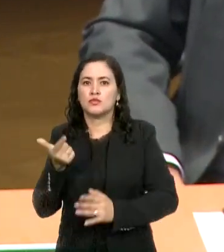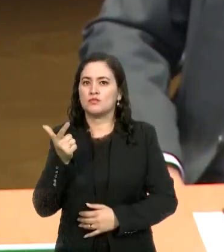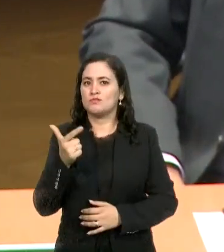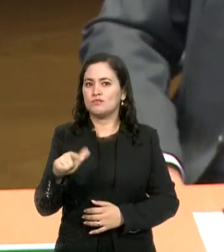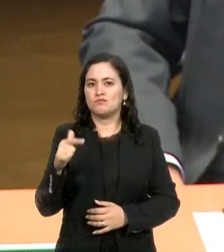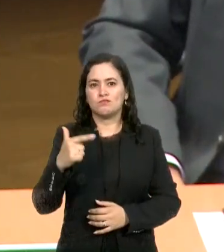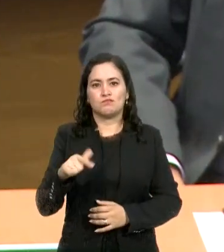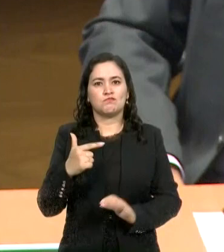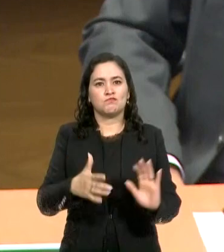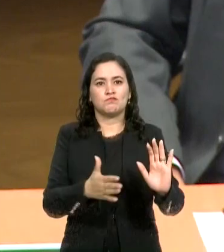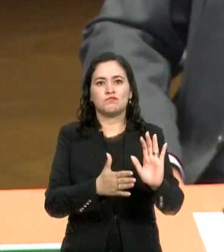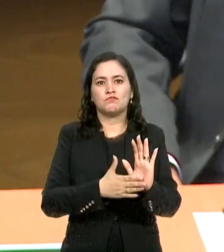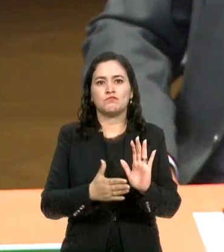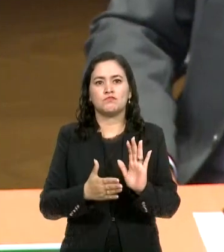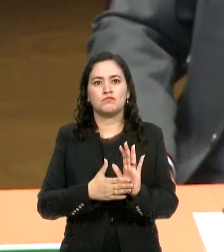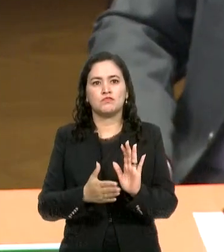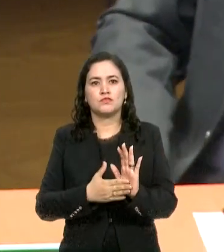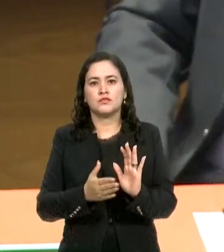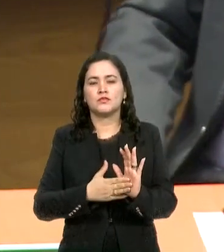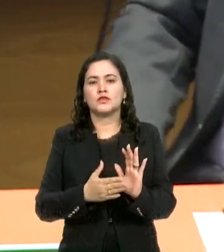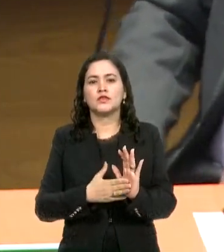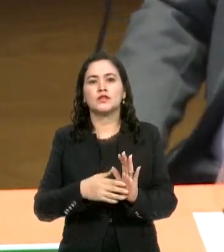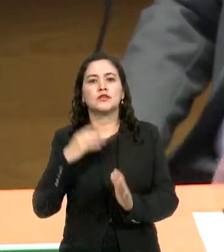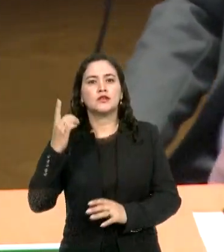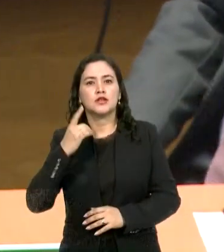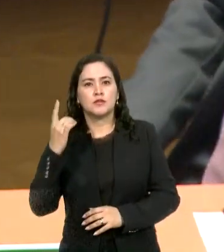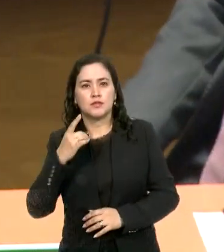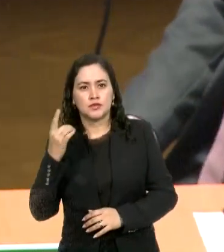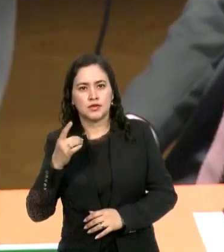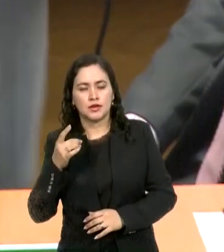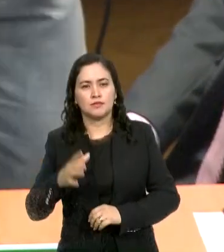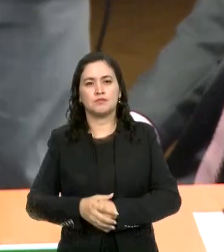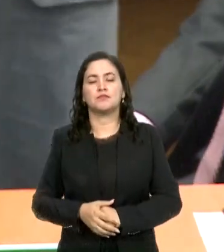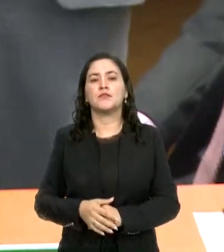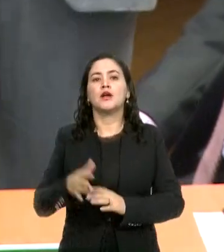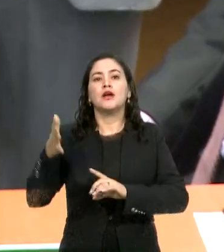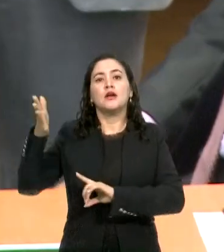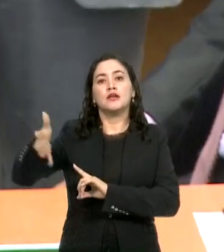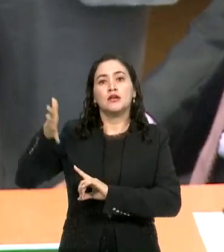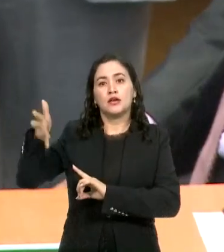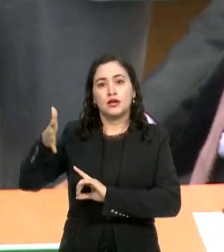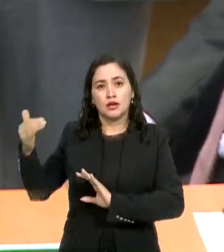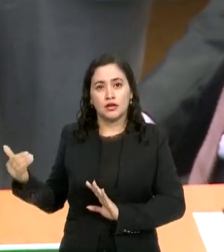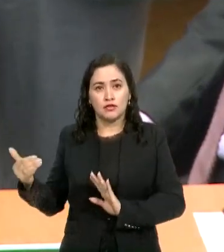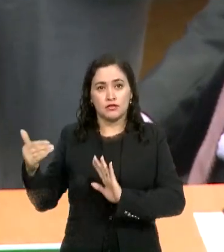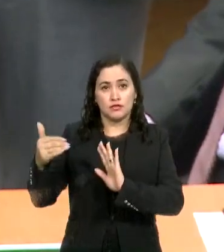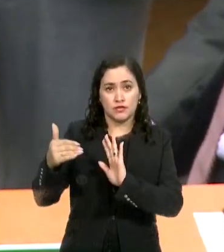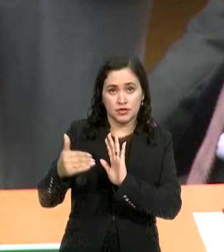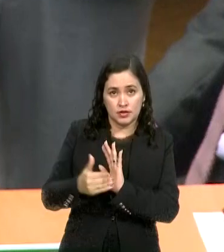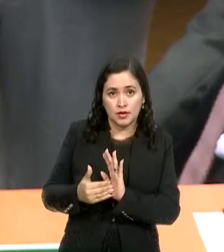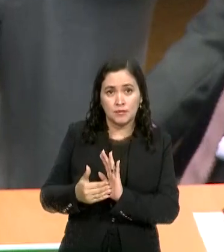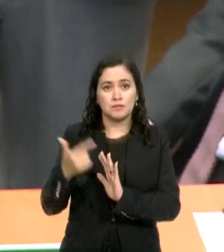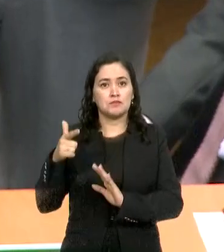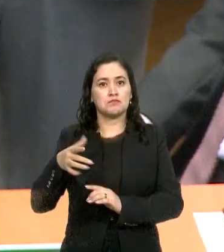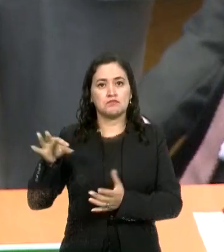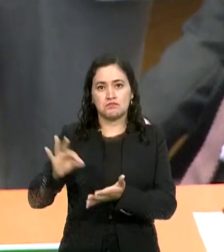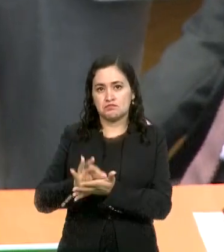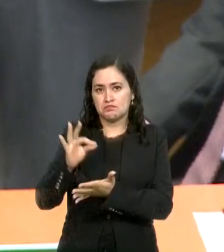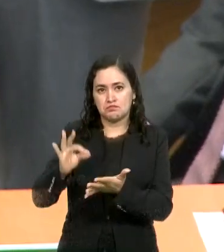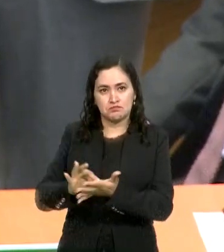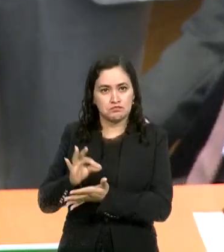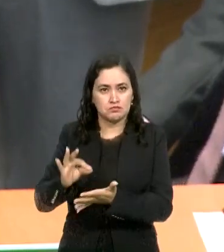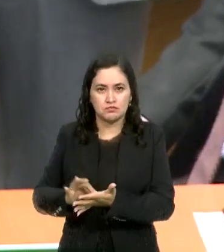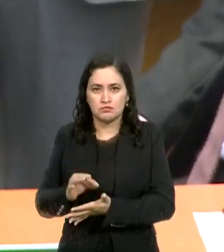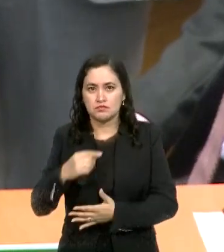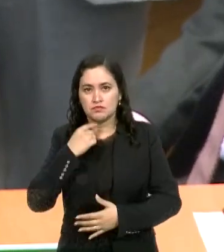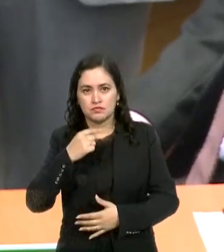289, Zé Inácio, 292-291, Roberto Costa, requerimento 292, Aloysio Santos. Nada mais ainda a tratar,